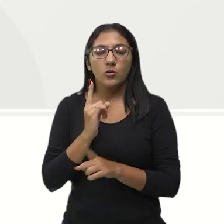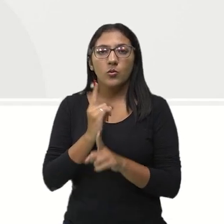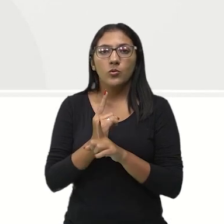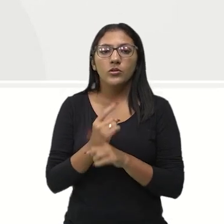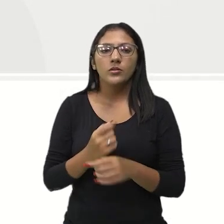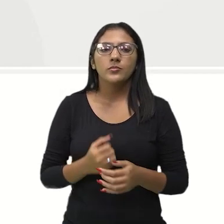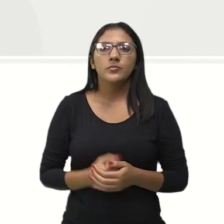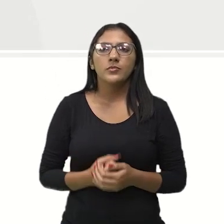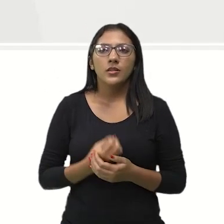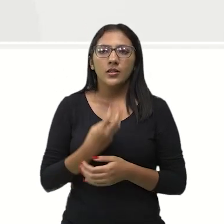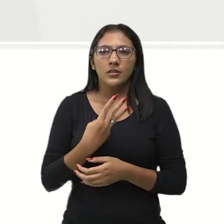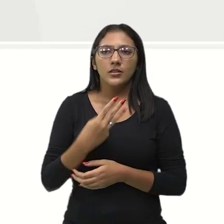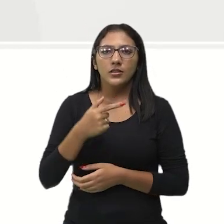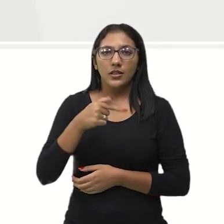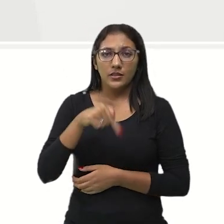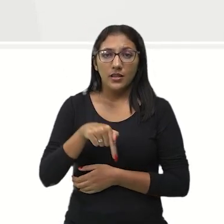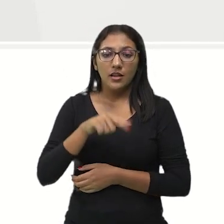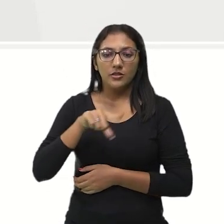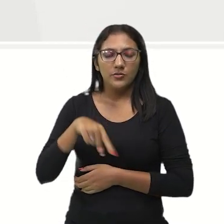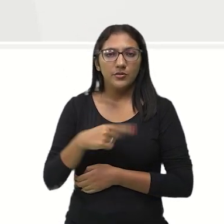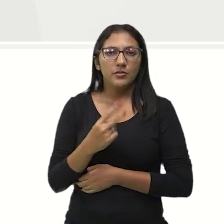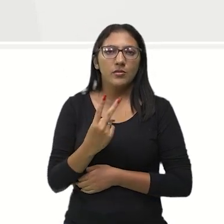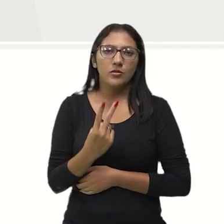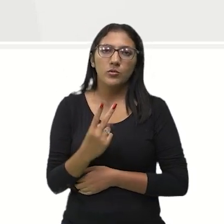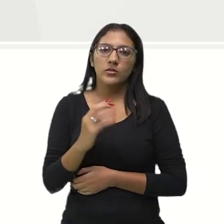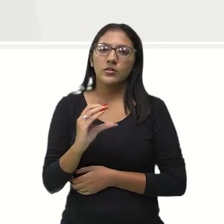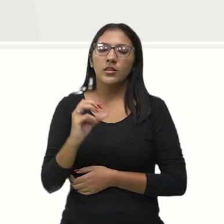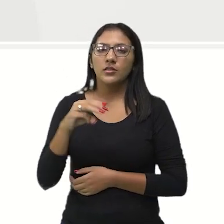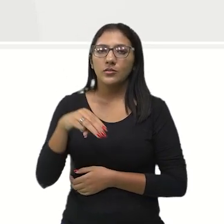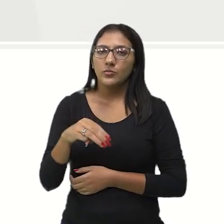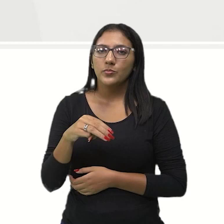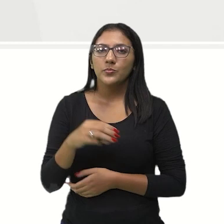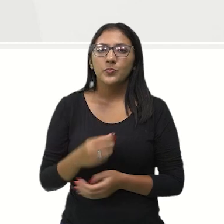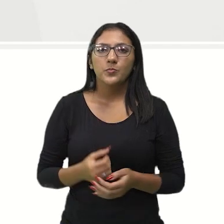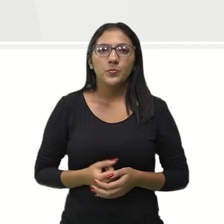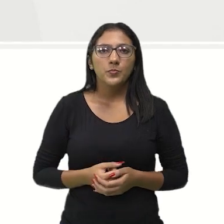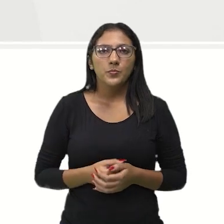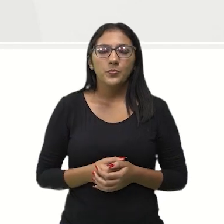Vamos subir um pouquinho aqui. Vamos ter, então...